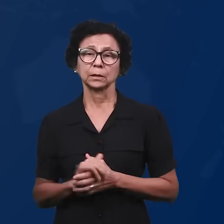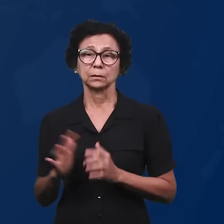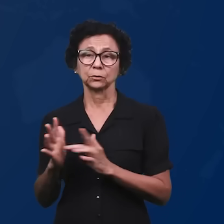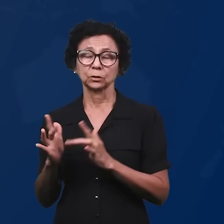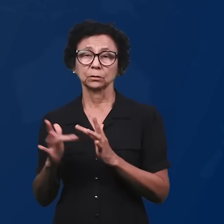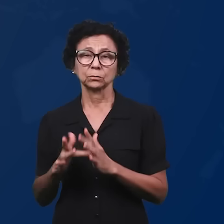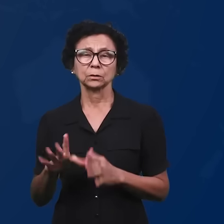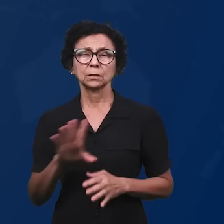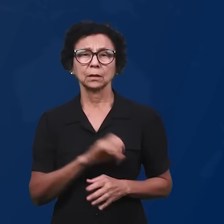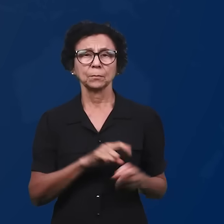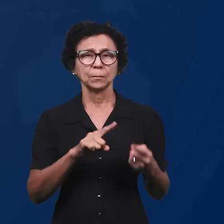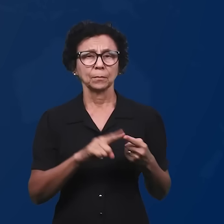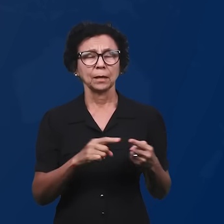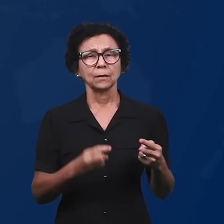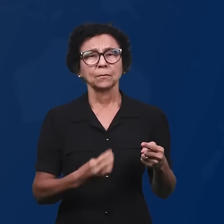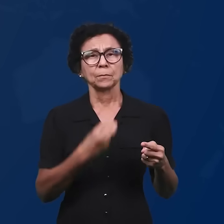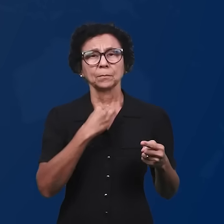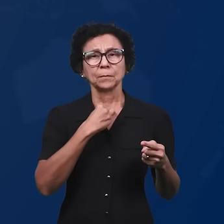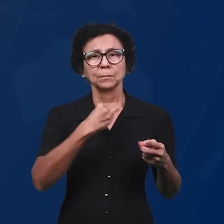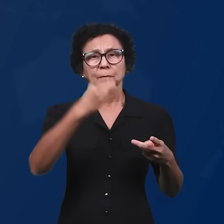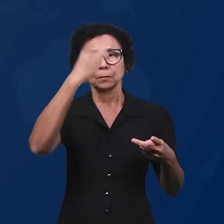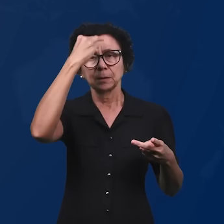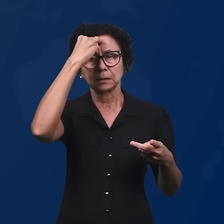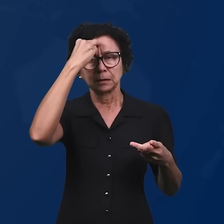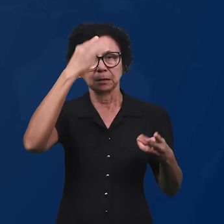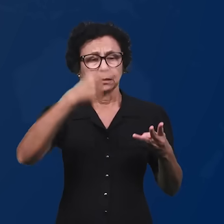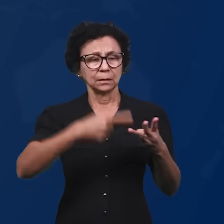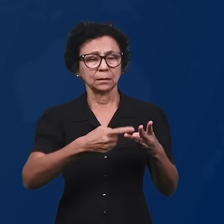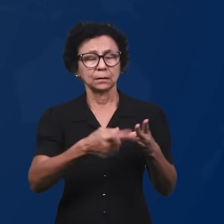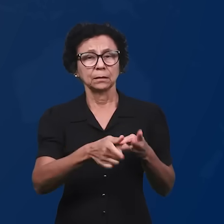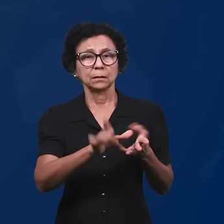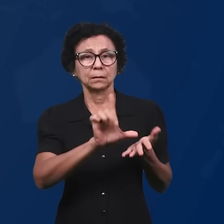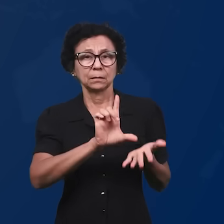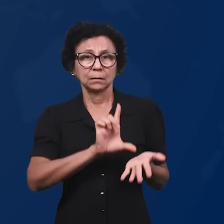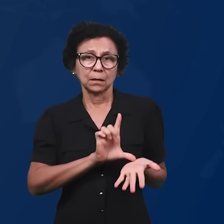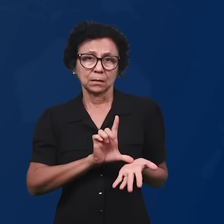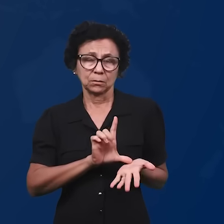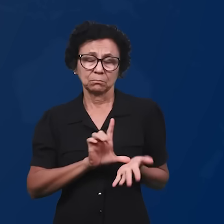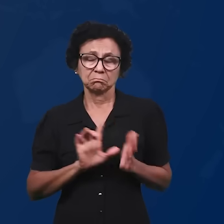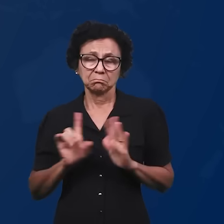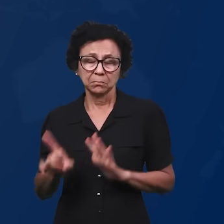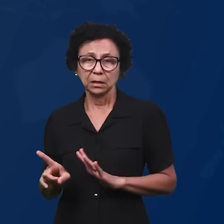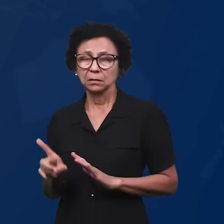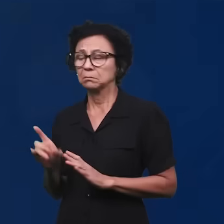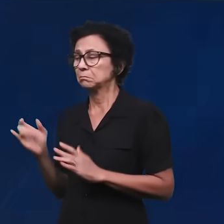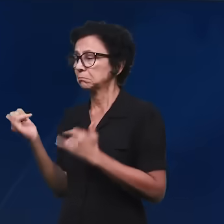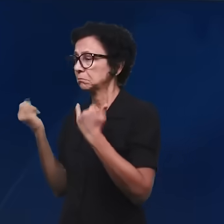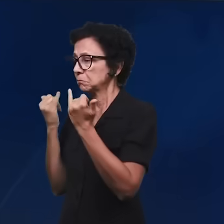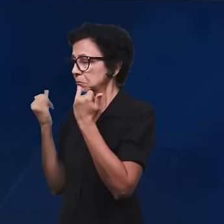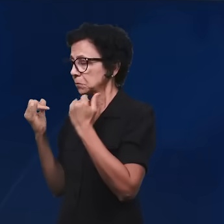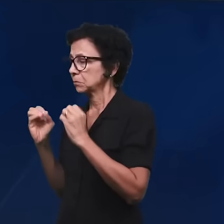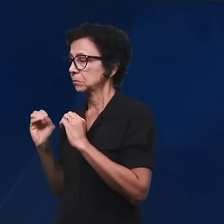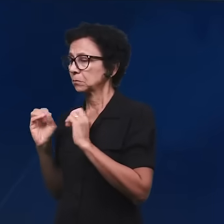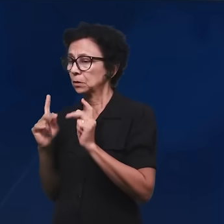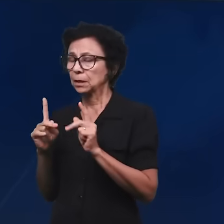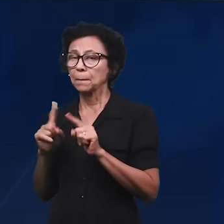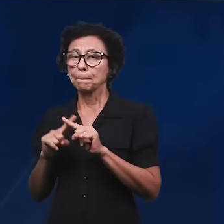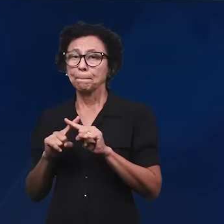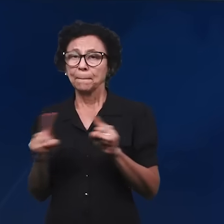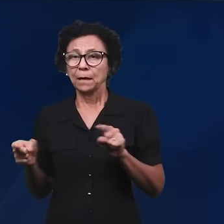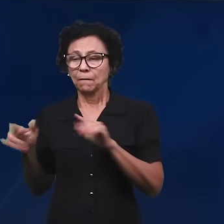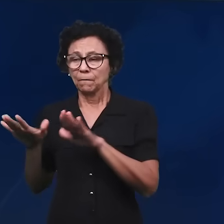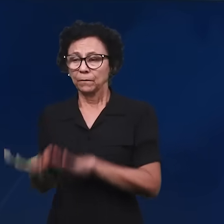Ouvindo, pois, que estava enfermo, ficou ainda 2 dias no lugar onde estava. O texto mostra